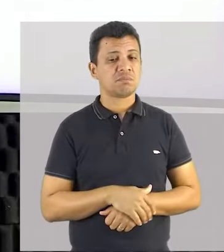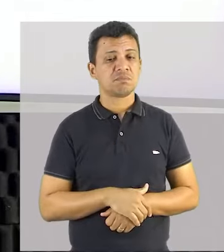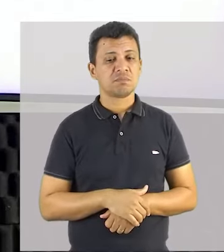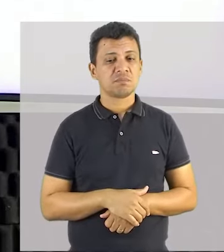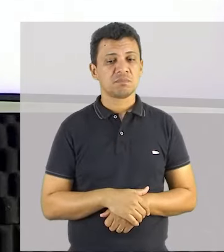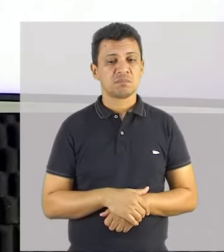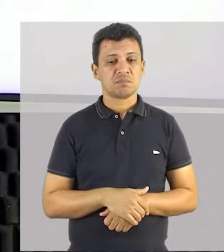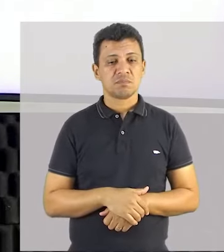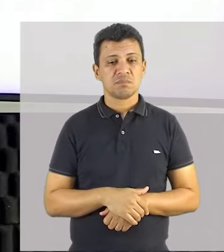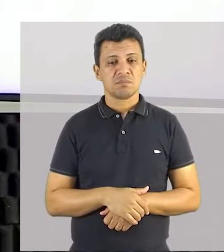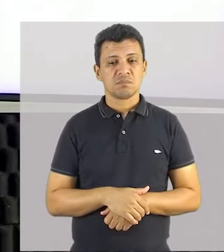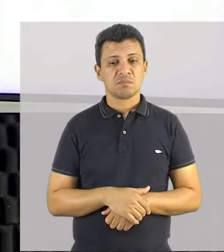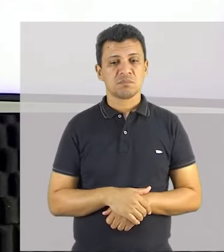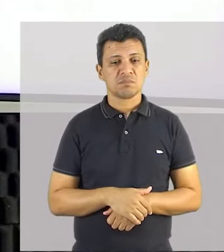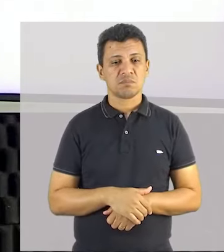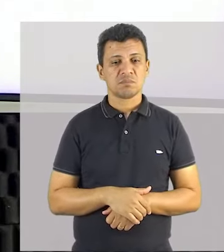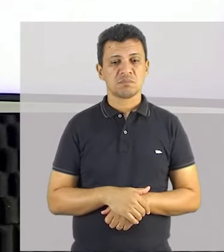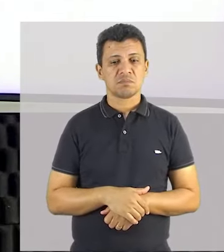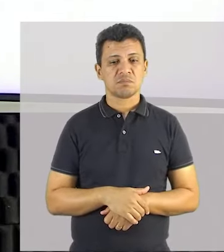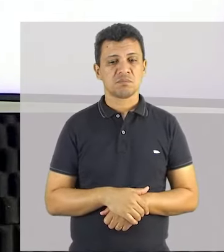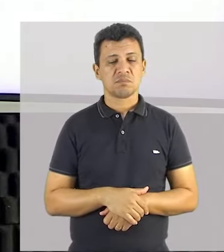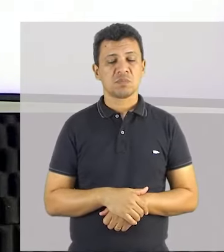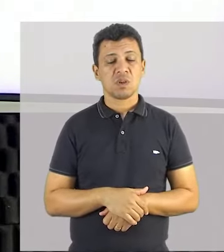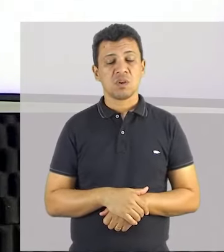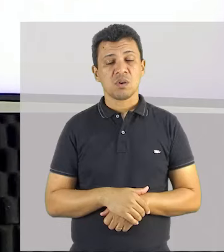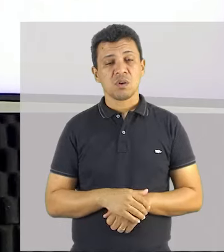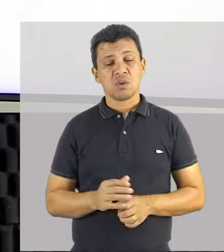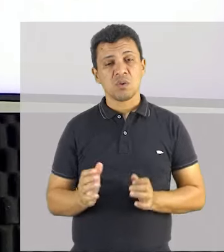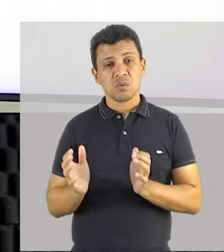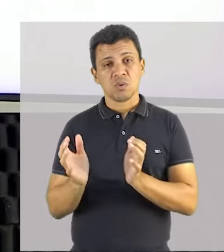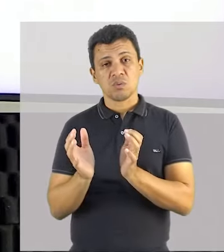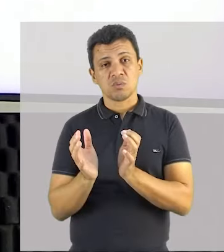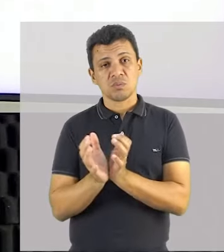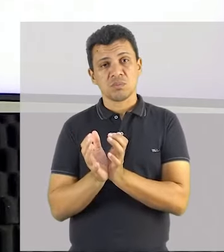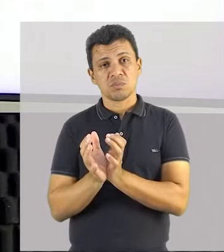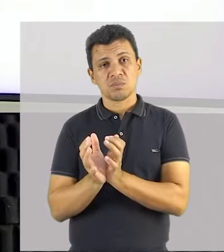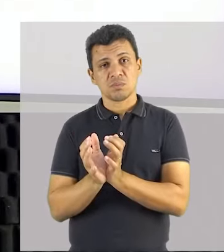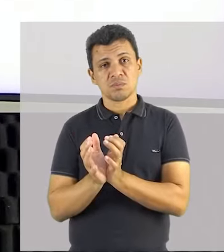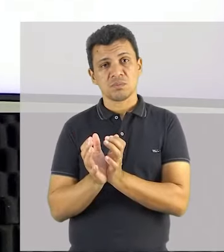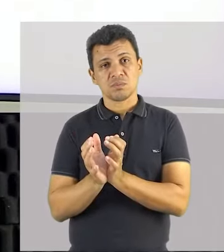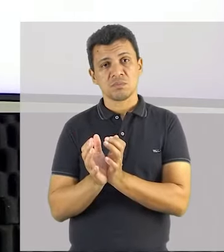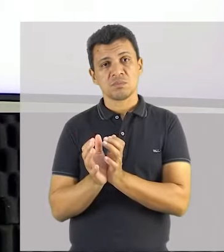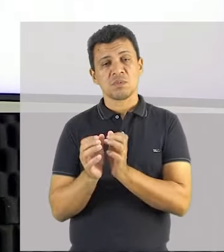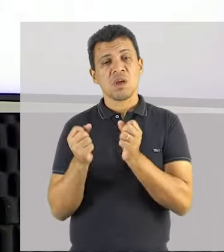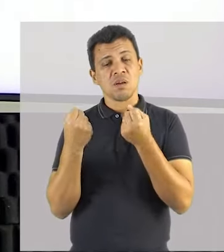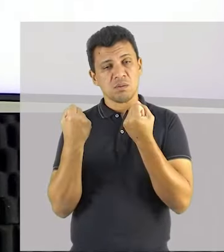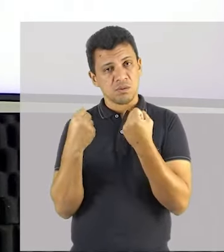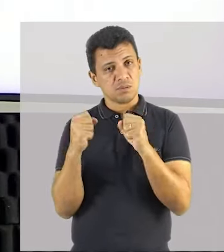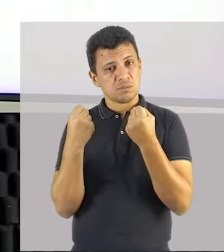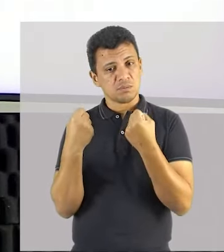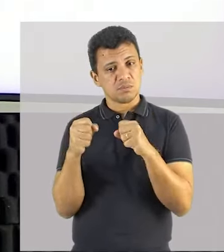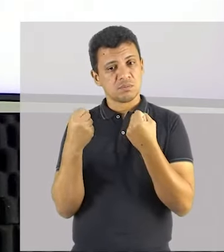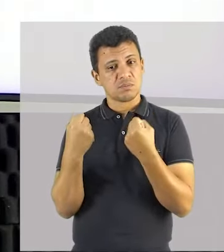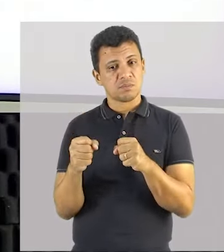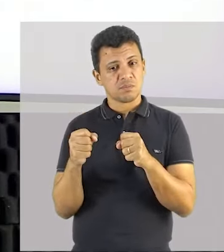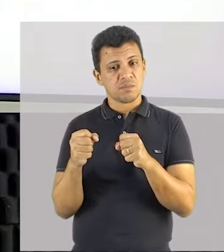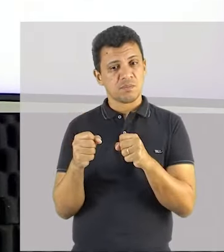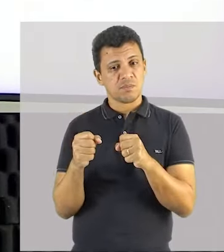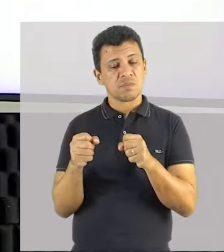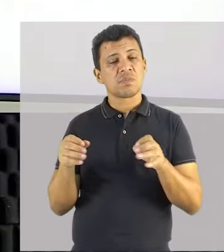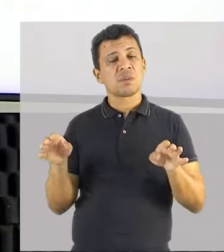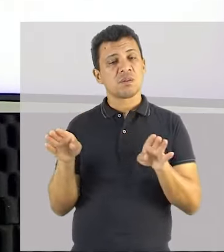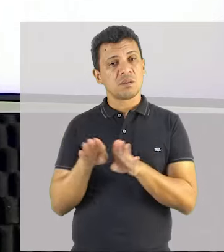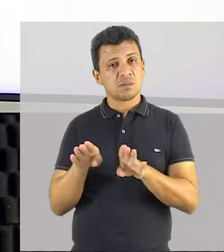eh já o grupo aqui ó com exercício né de exercício que se exercita e também